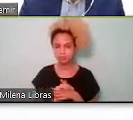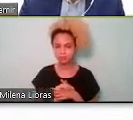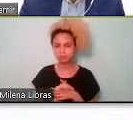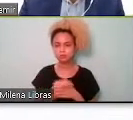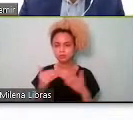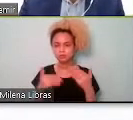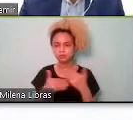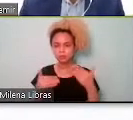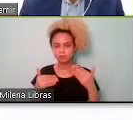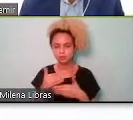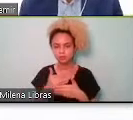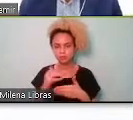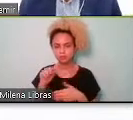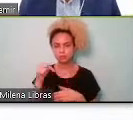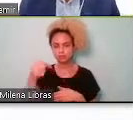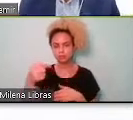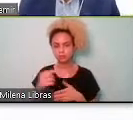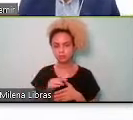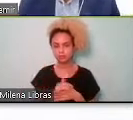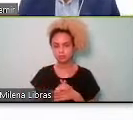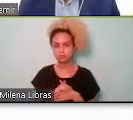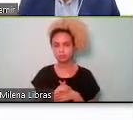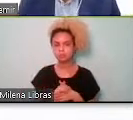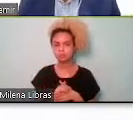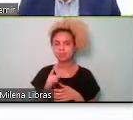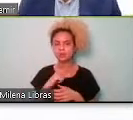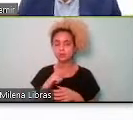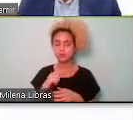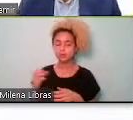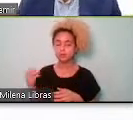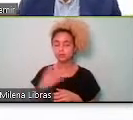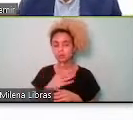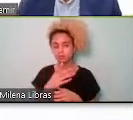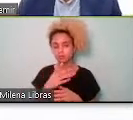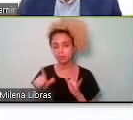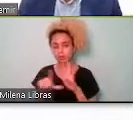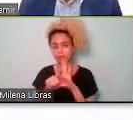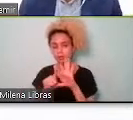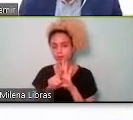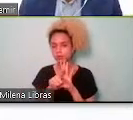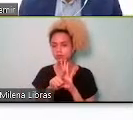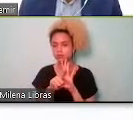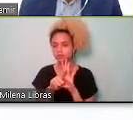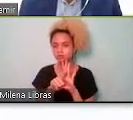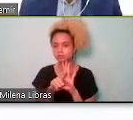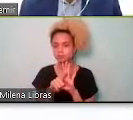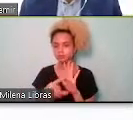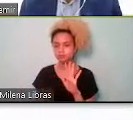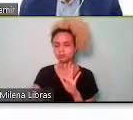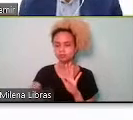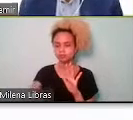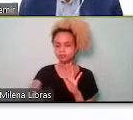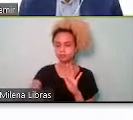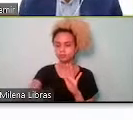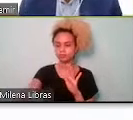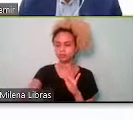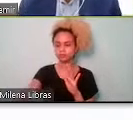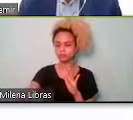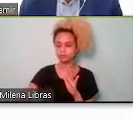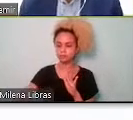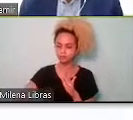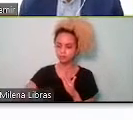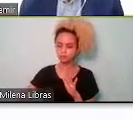na apresentação seguinte. Nós temos uma nova, falei daquela norma primeira, da